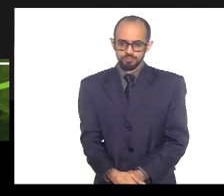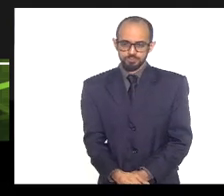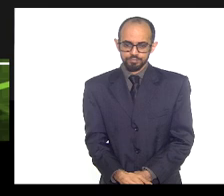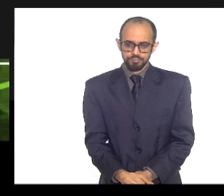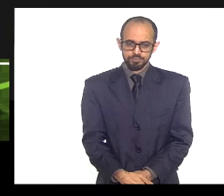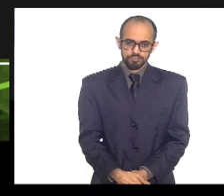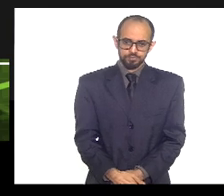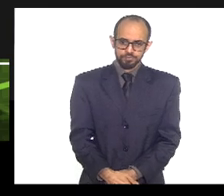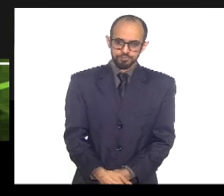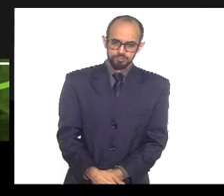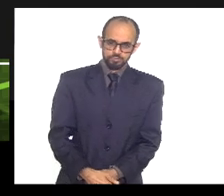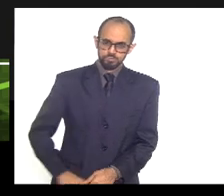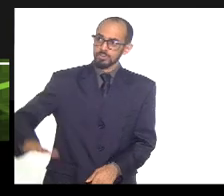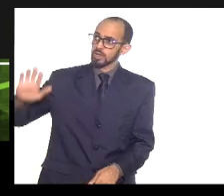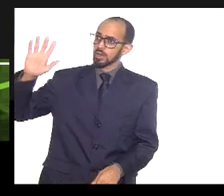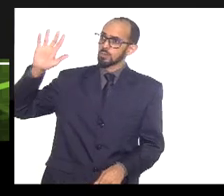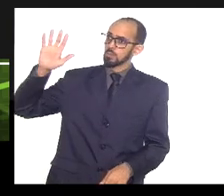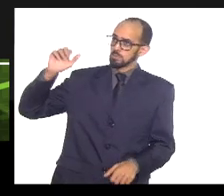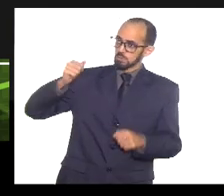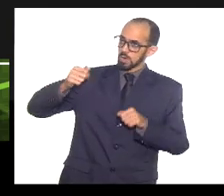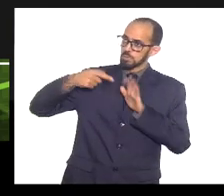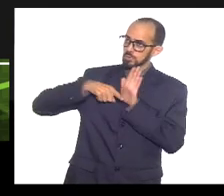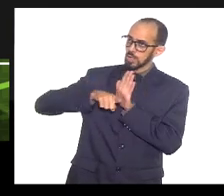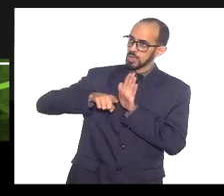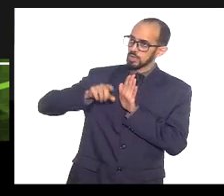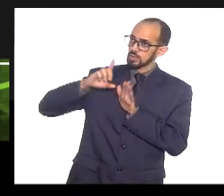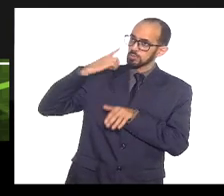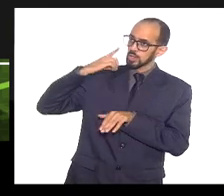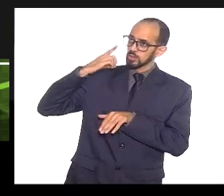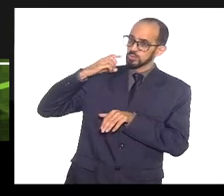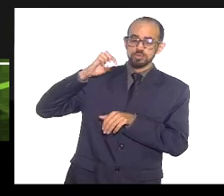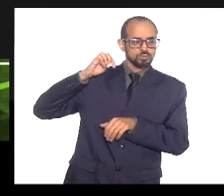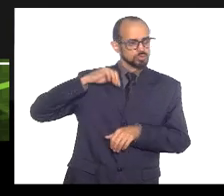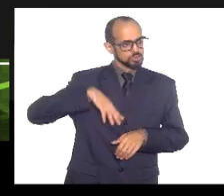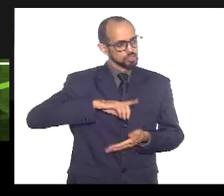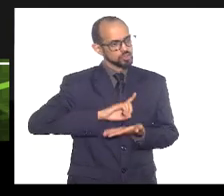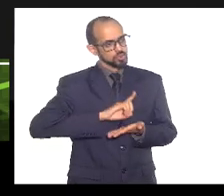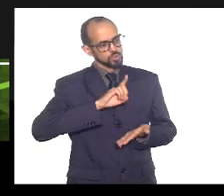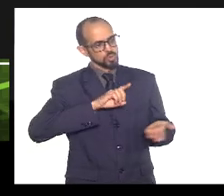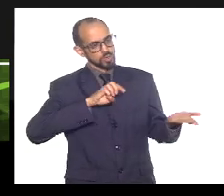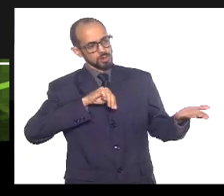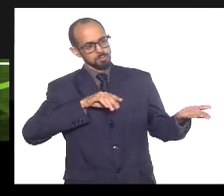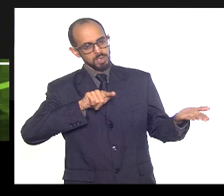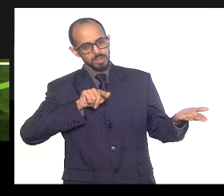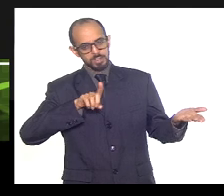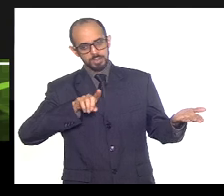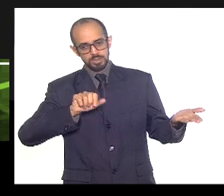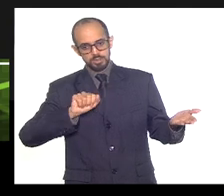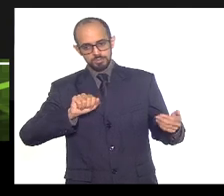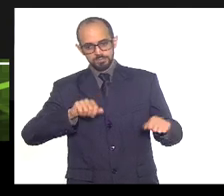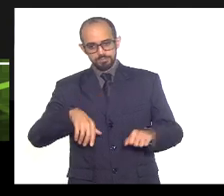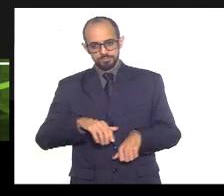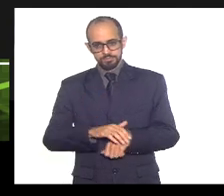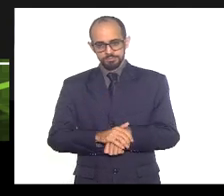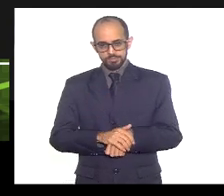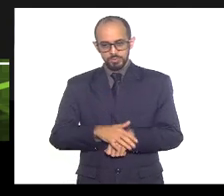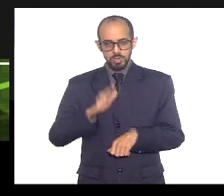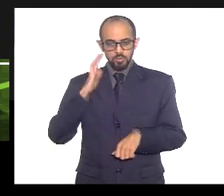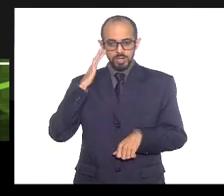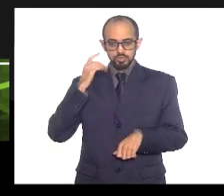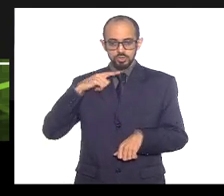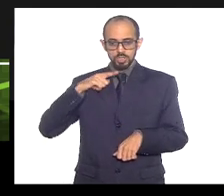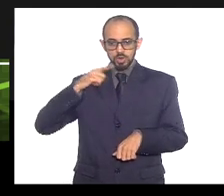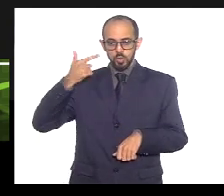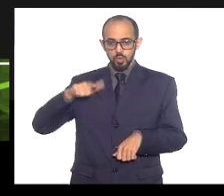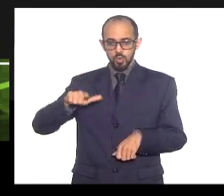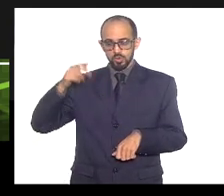Pode perguntar, deputado. Claro. Doutora Magda Chambriá. Acho que tem alguém também que está querendo perguntar. Eu acho